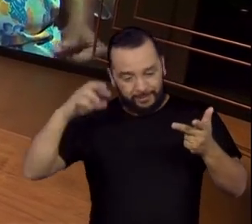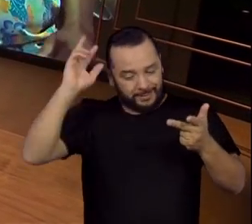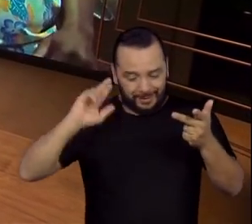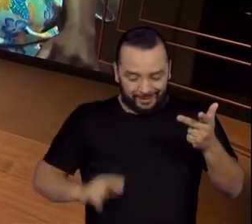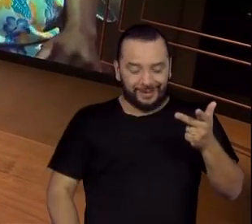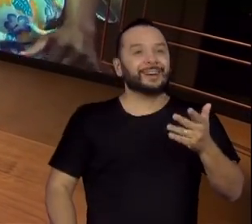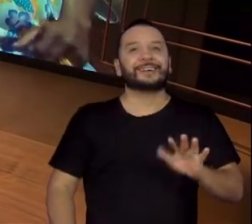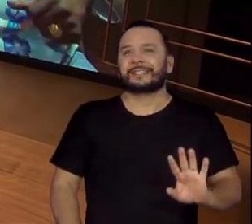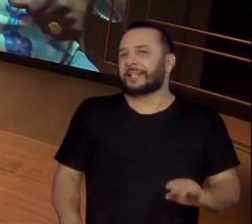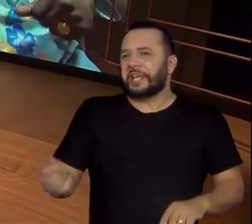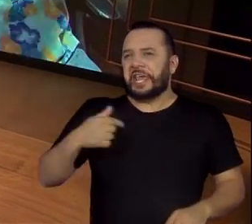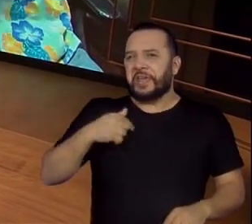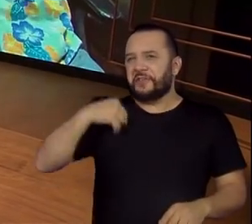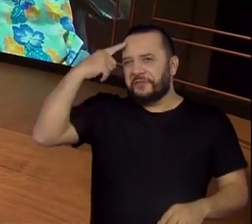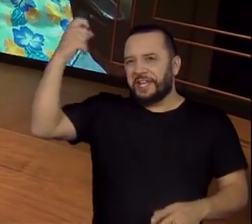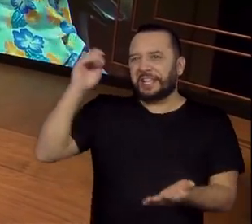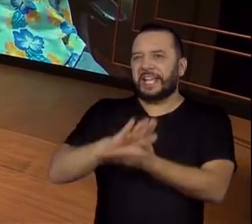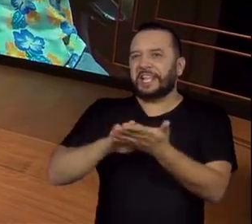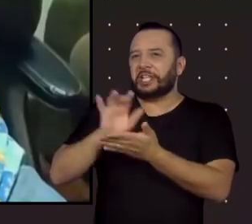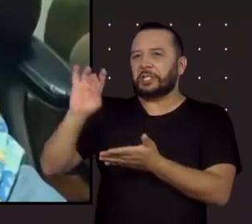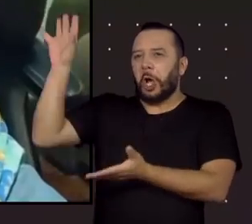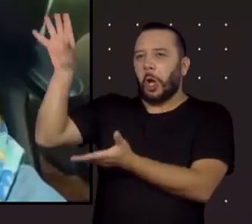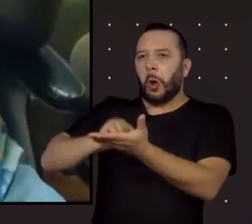eu só abrasileirei.